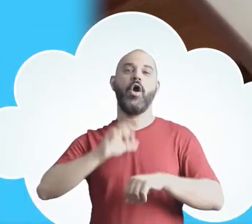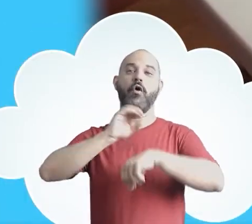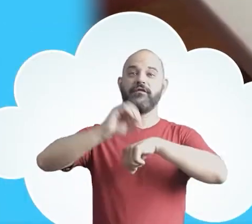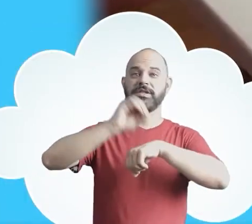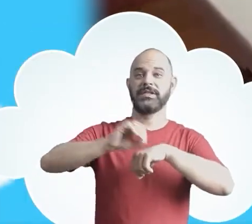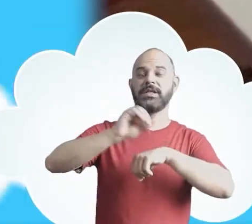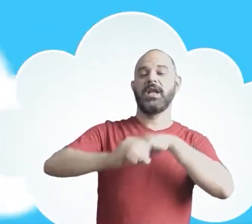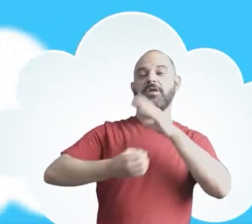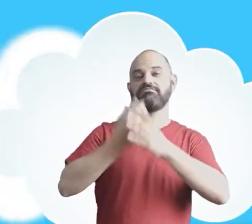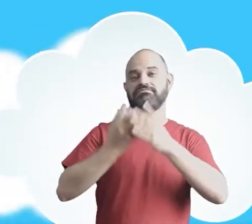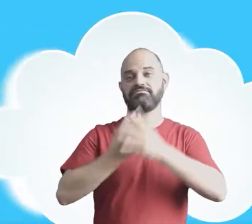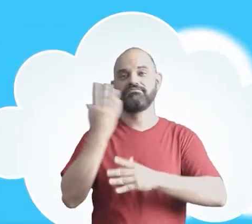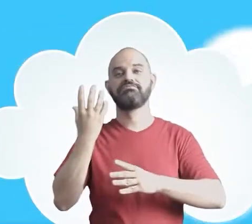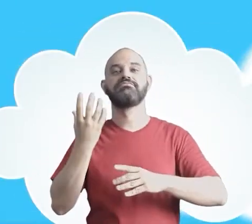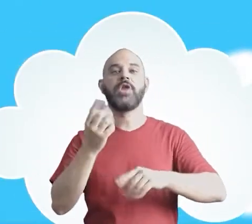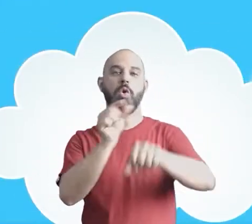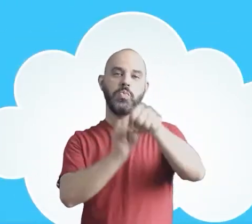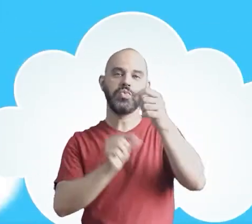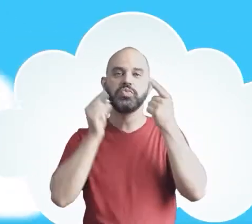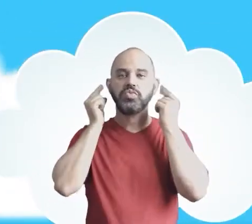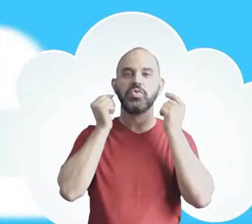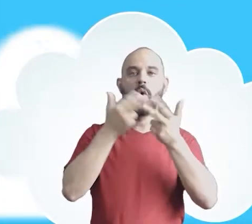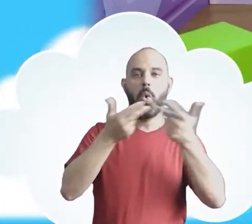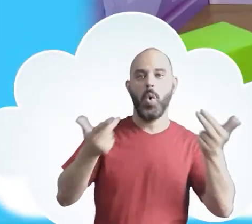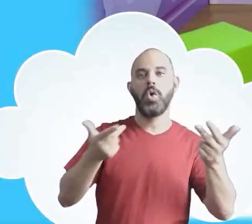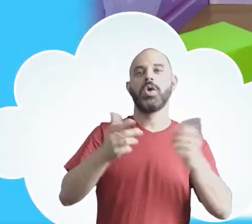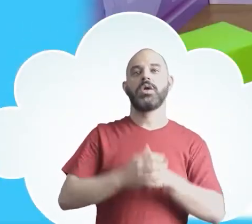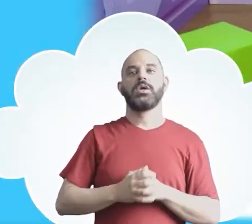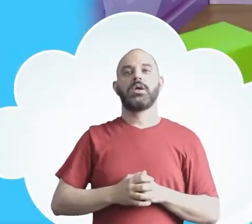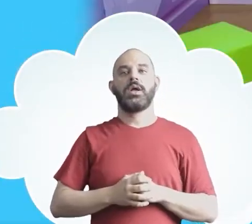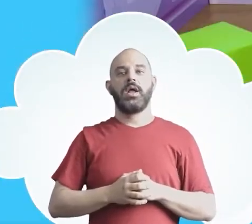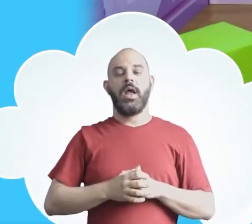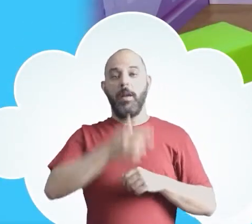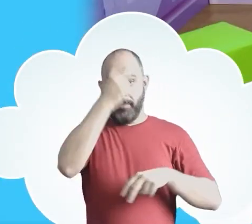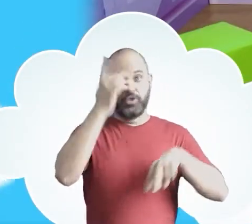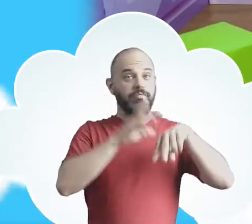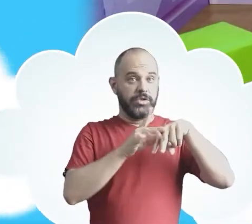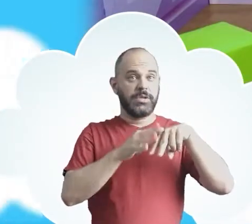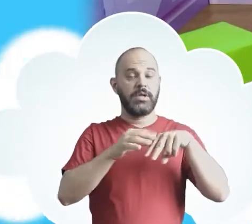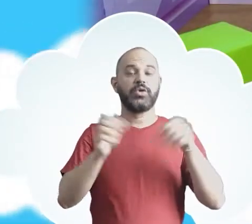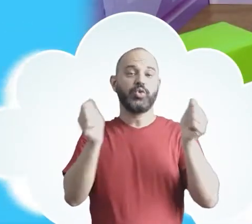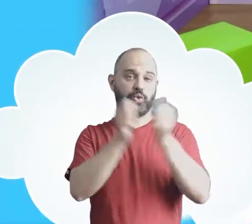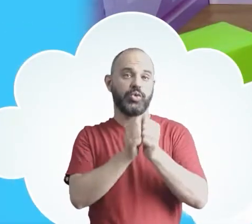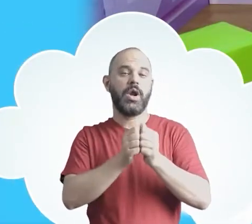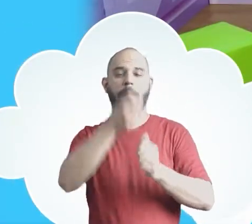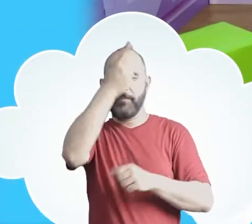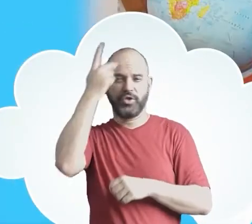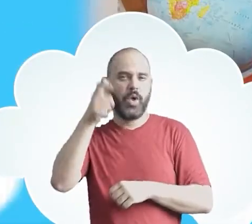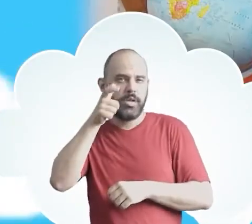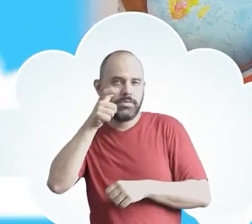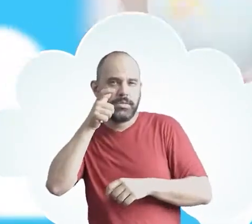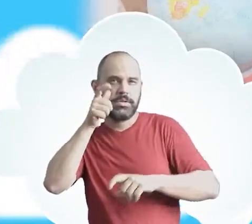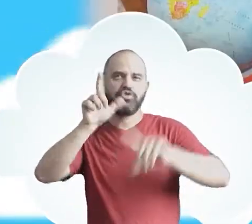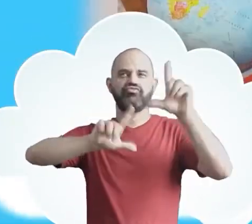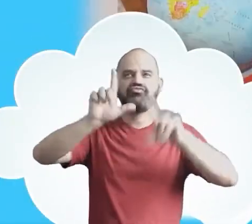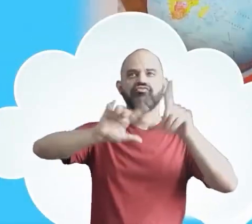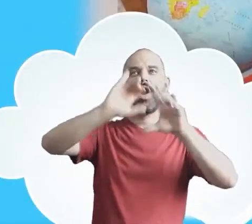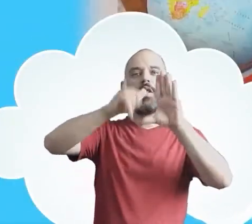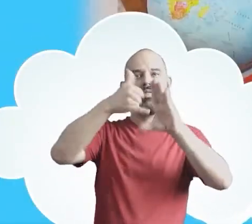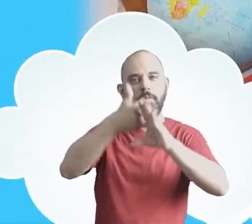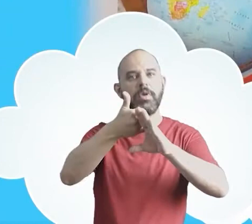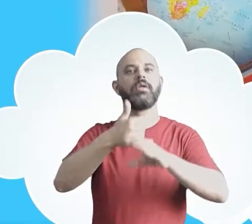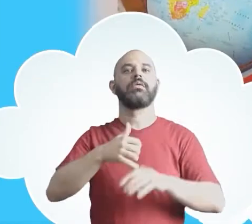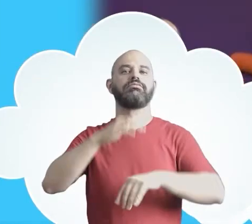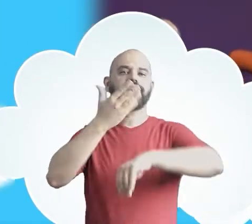de artesanato em bijuteria com pacientes e acompanhantes. Pela televisão e pelo canal do YouTube, eles continuam assistindo os programas